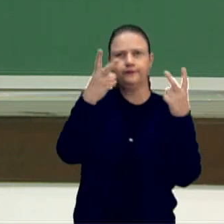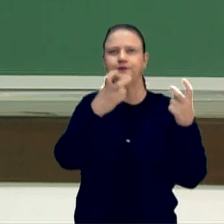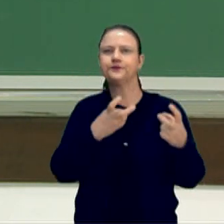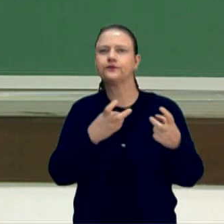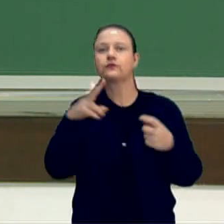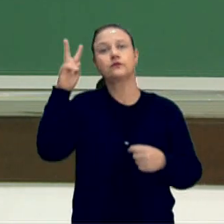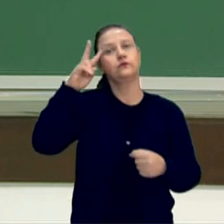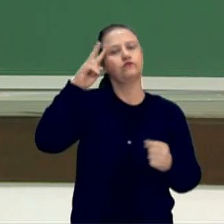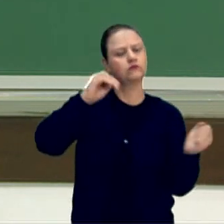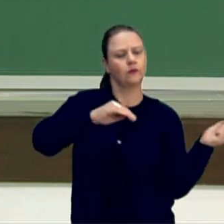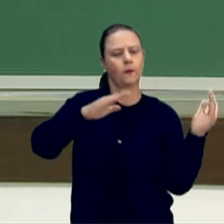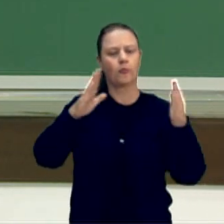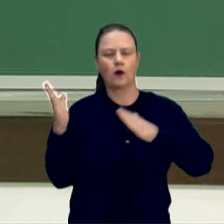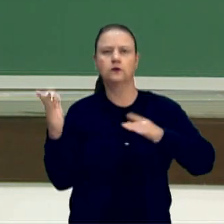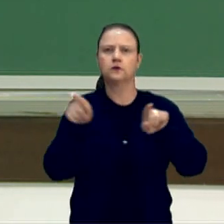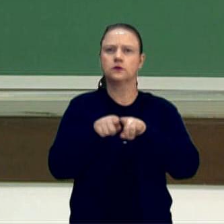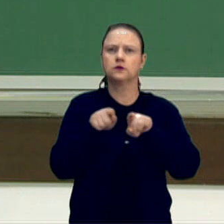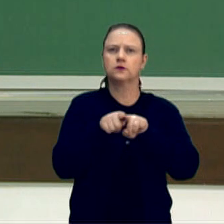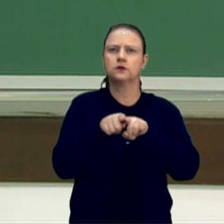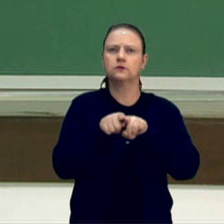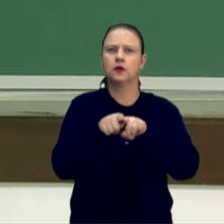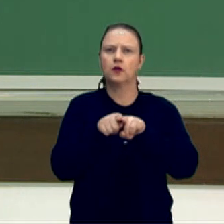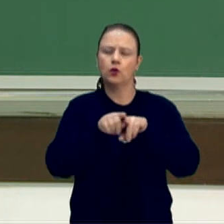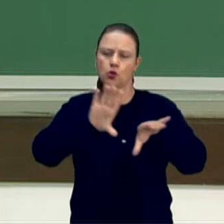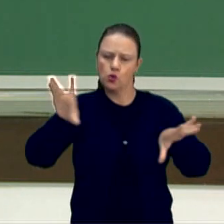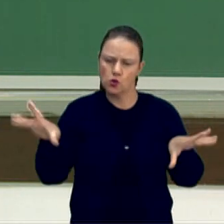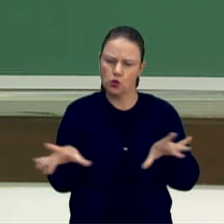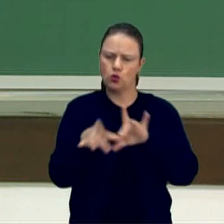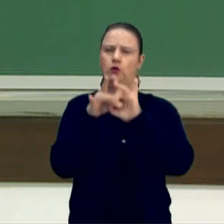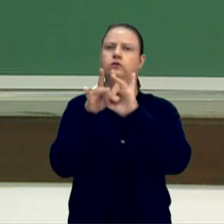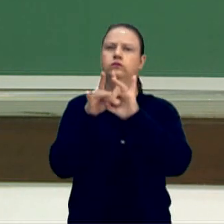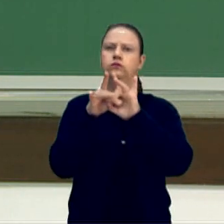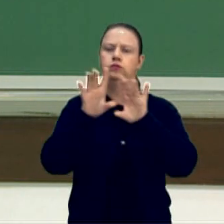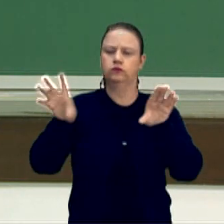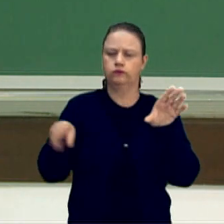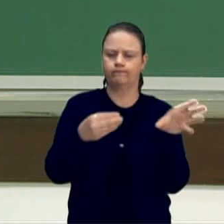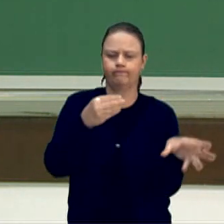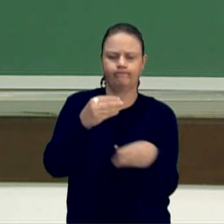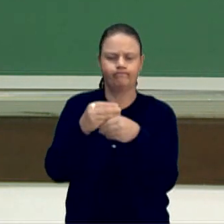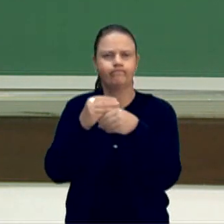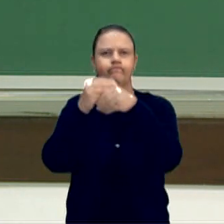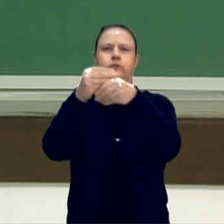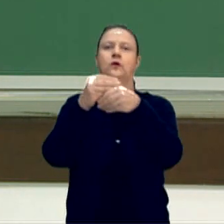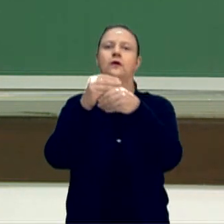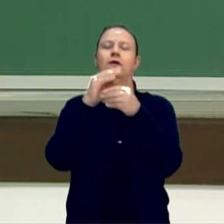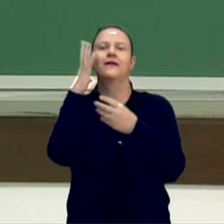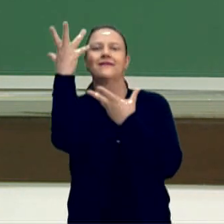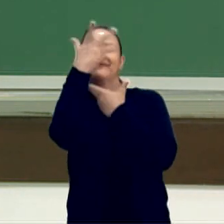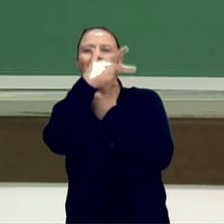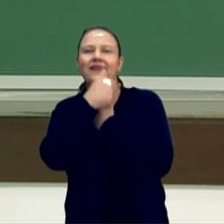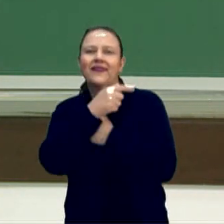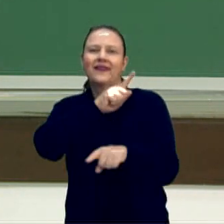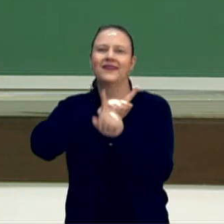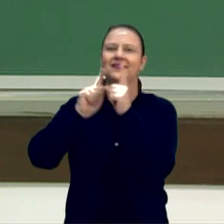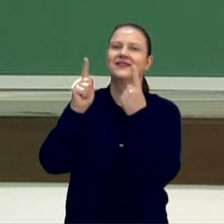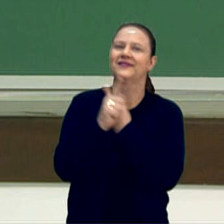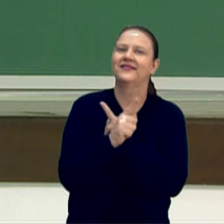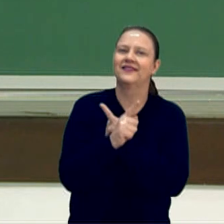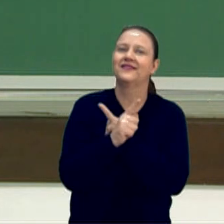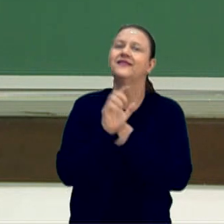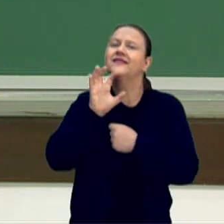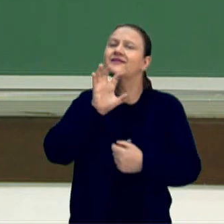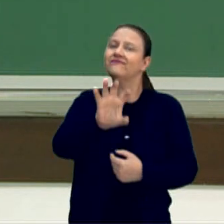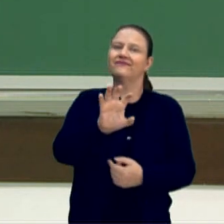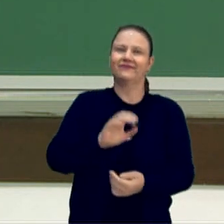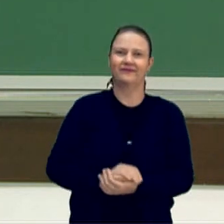parte histórica como física se complementam e se completam? E aí está a beleza da geografia. A beleza da geografia é